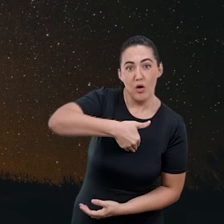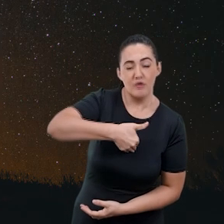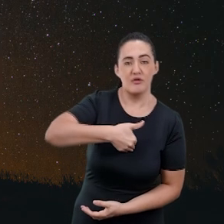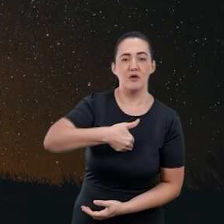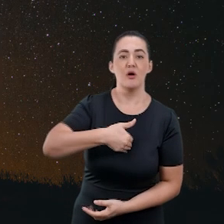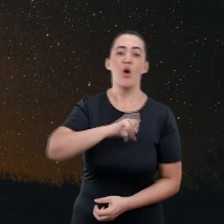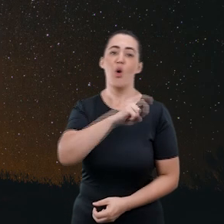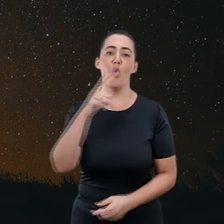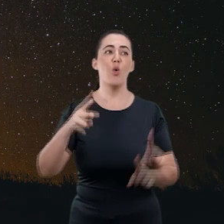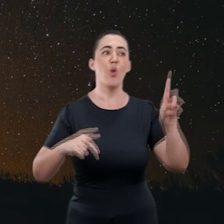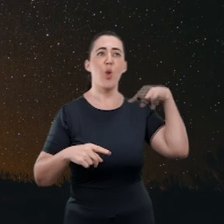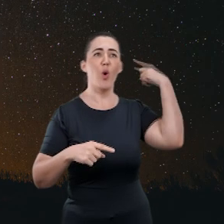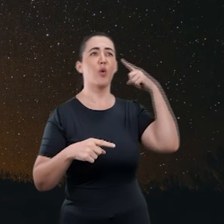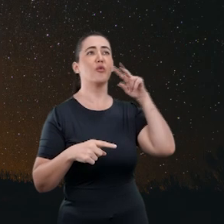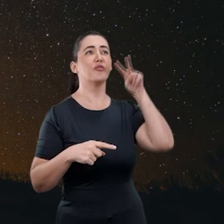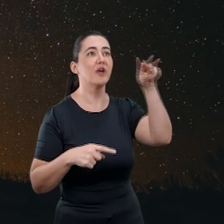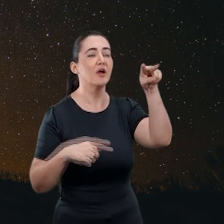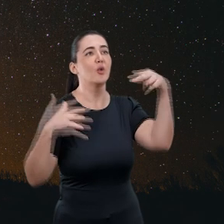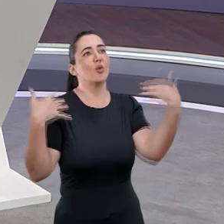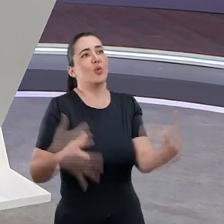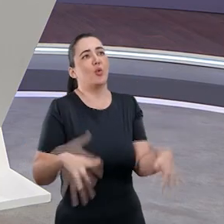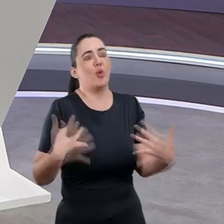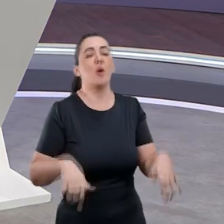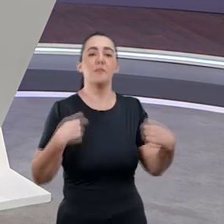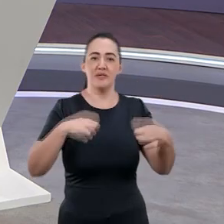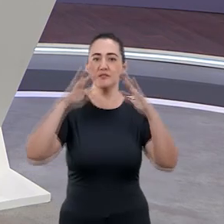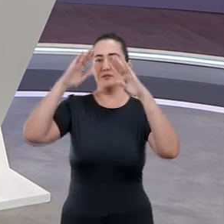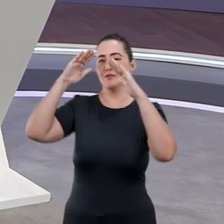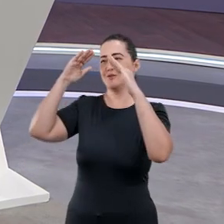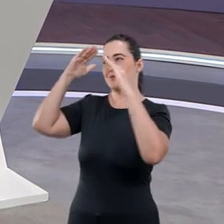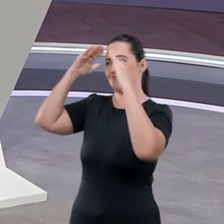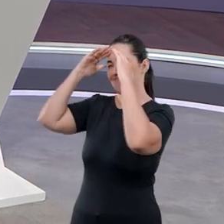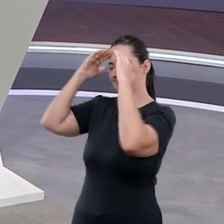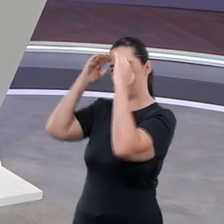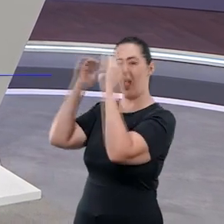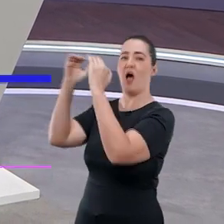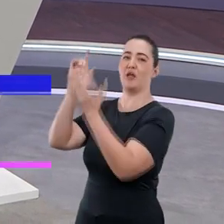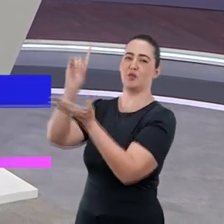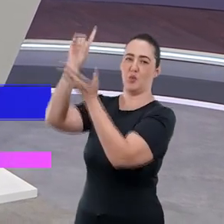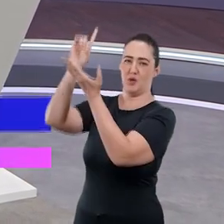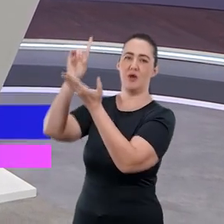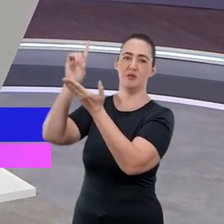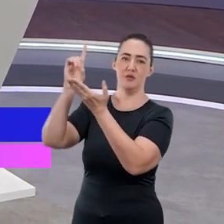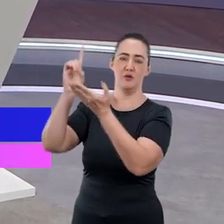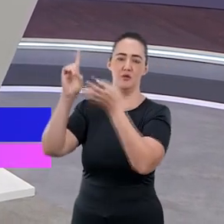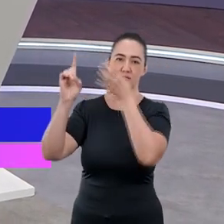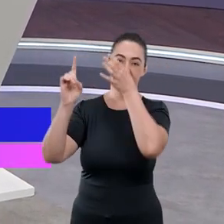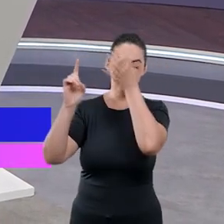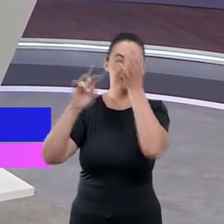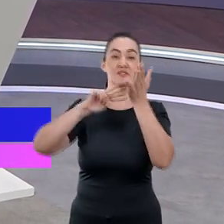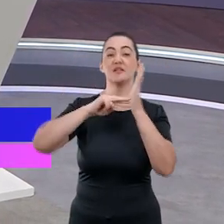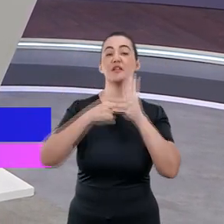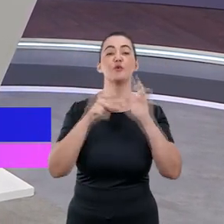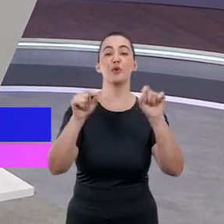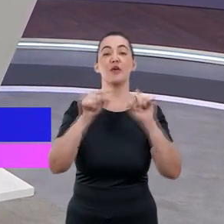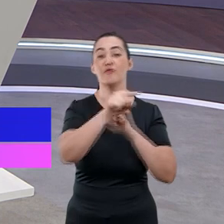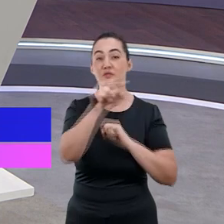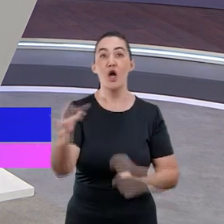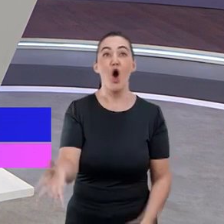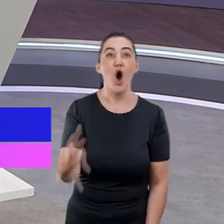louco para não o adorar. Ou seja, olha o mundo à sua volta. Olha